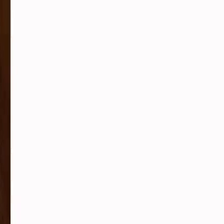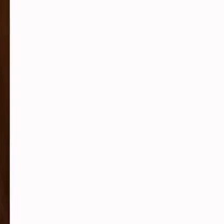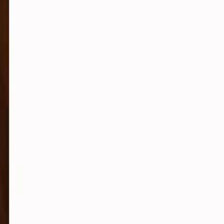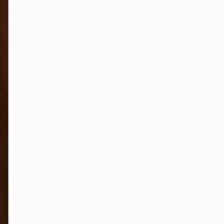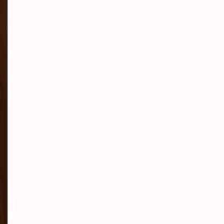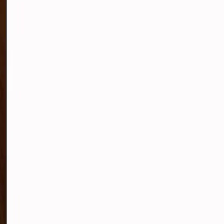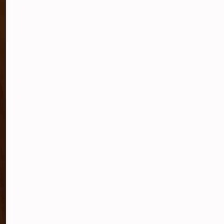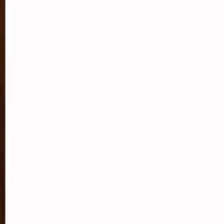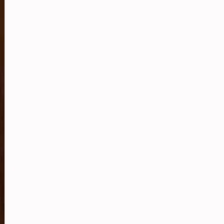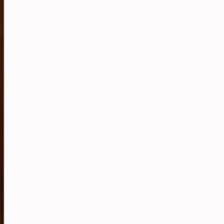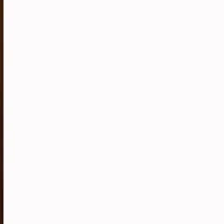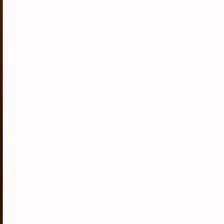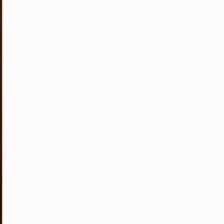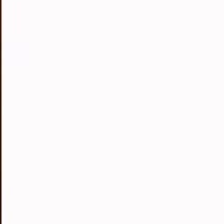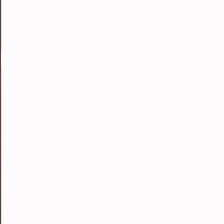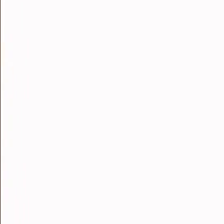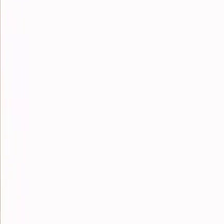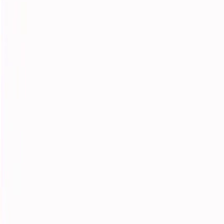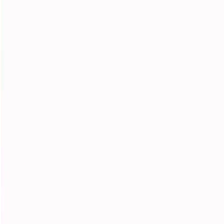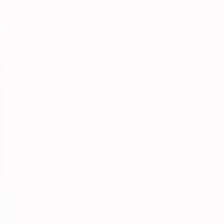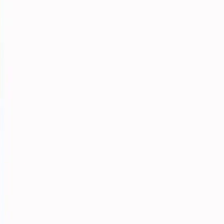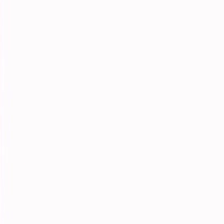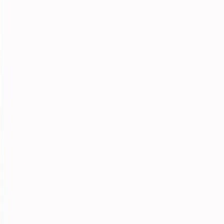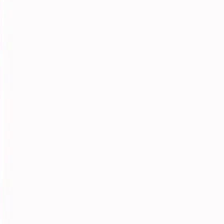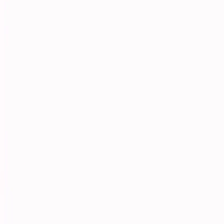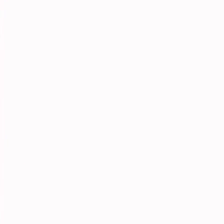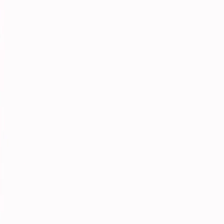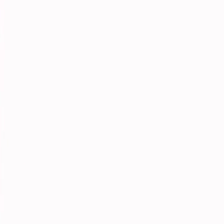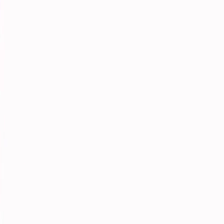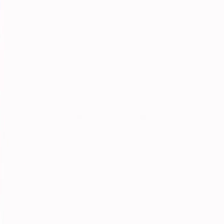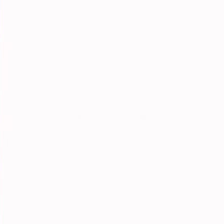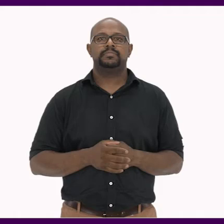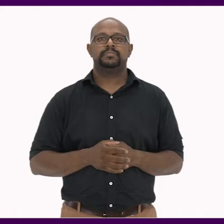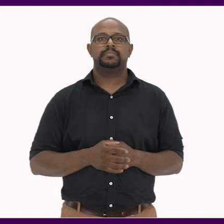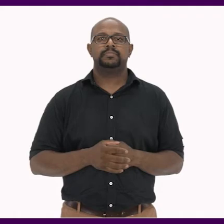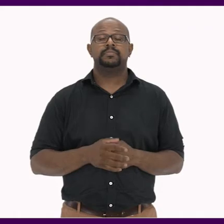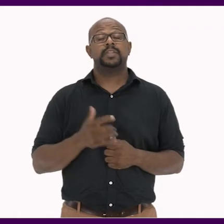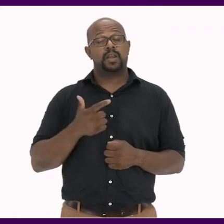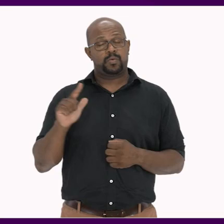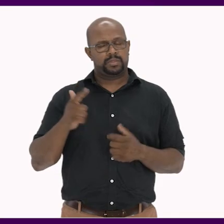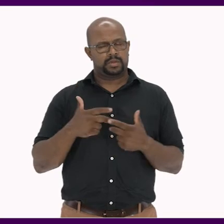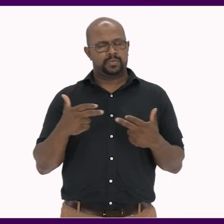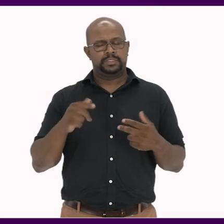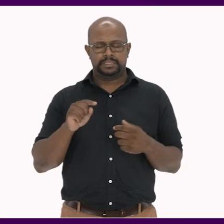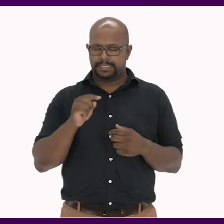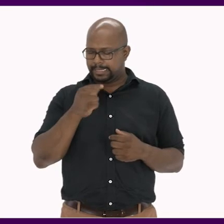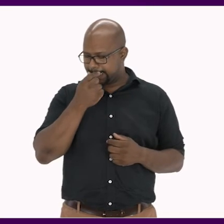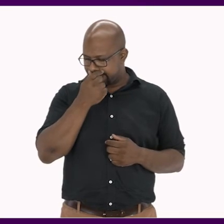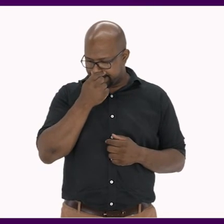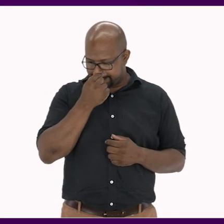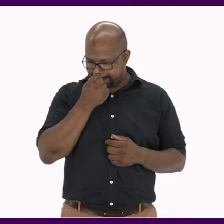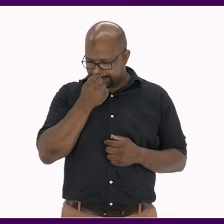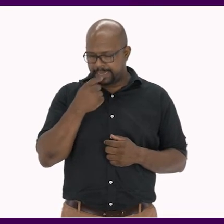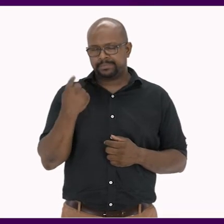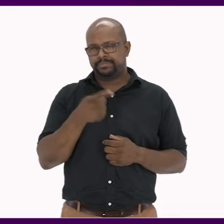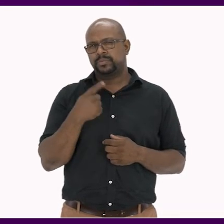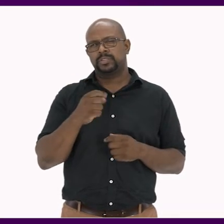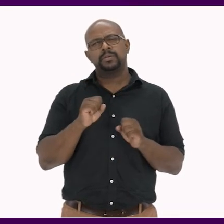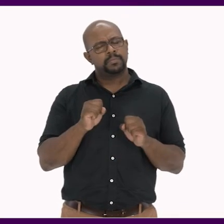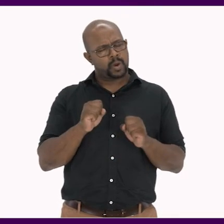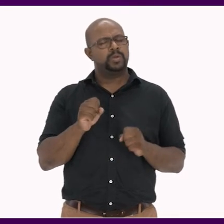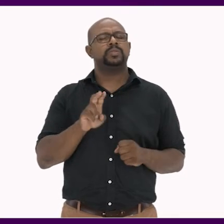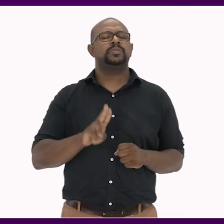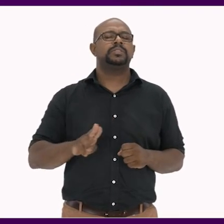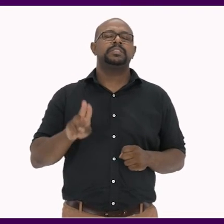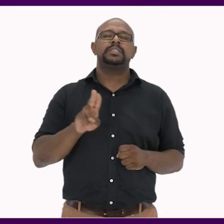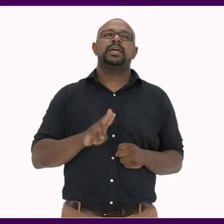tinta e braille, e um QR Code com a audiodescrição e Libras. A outra coisa que a gente